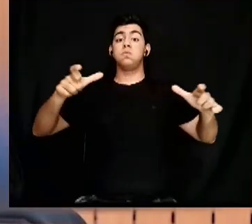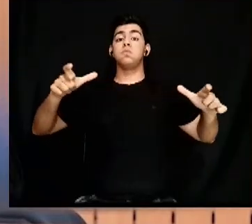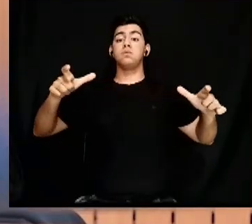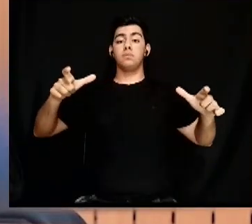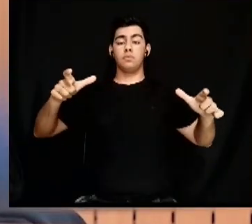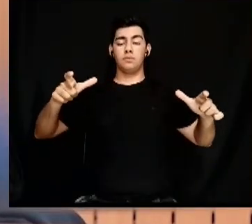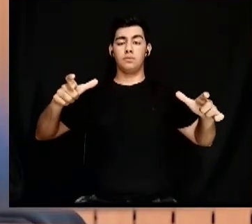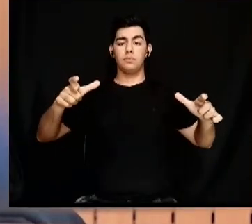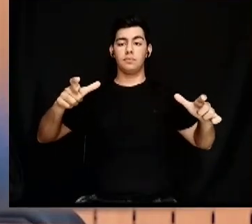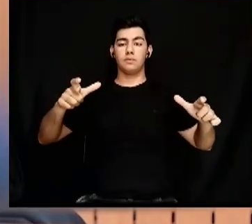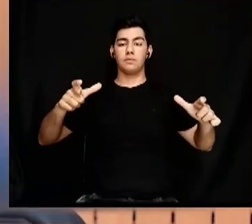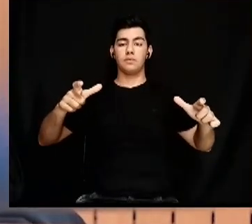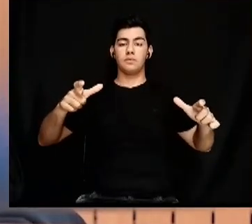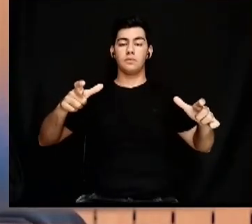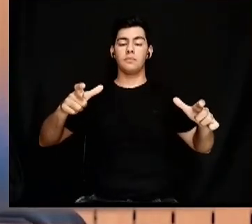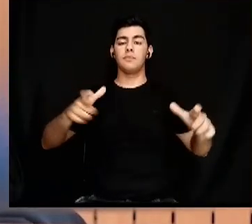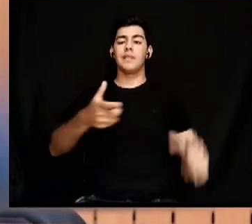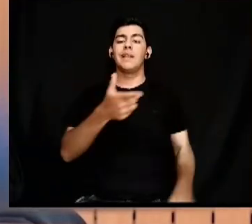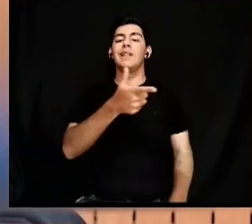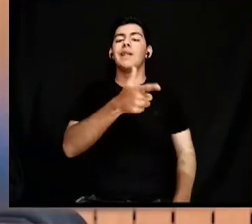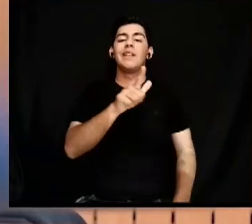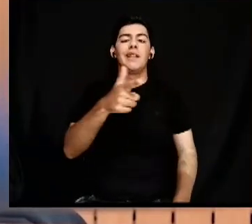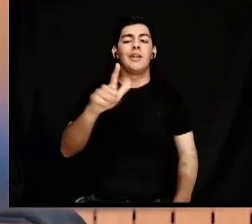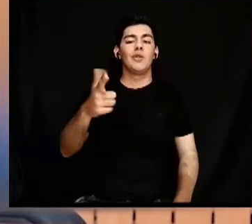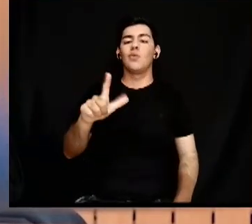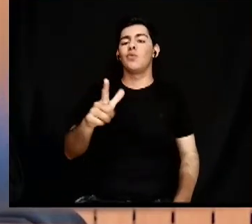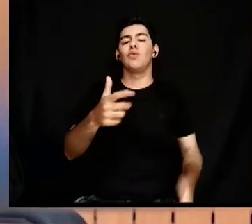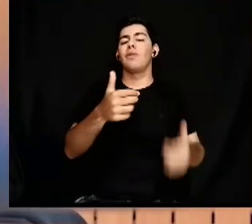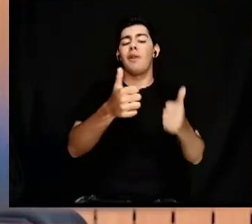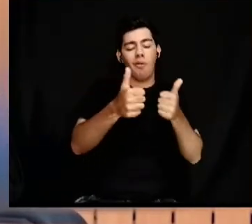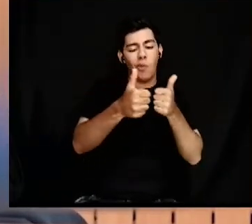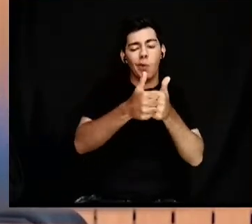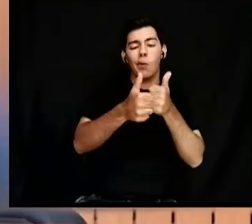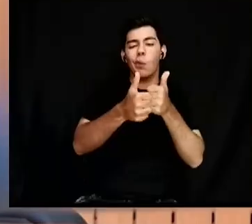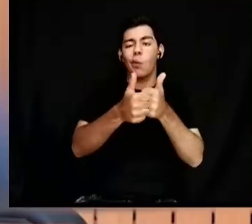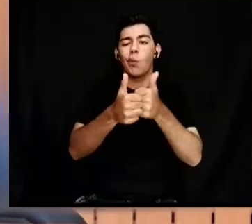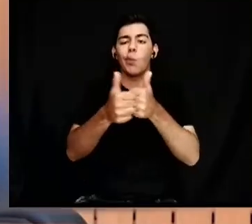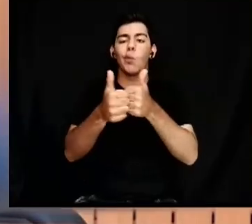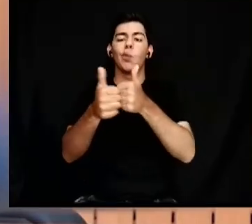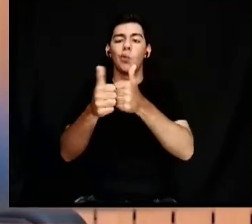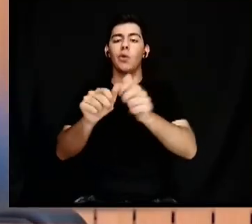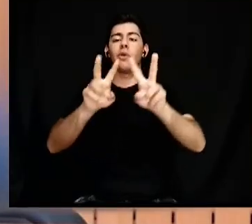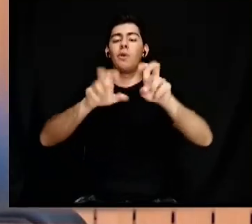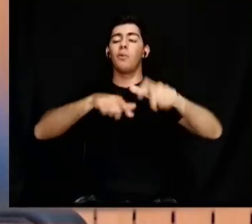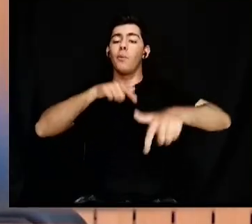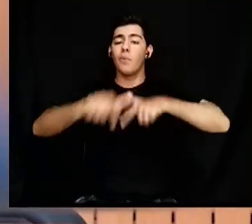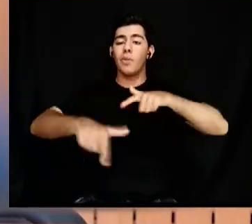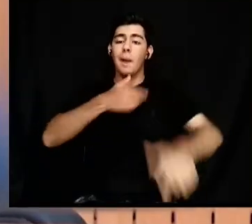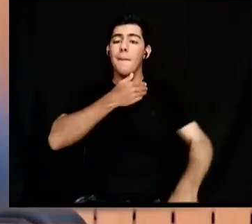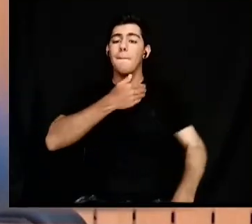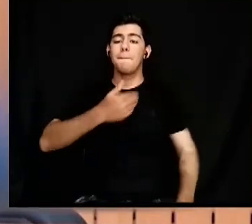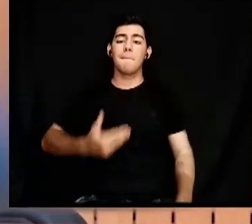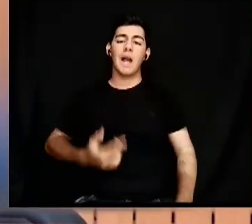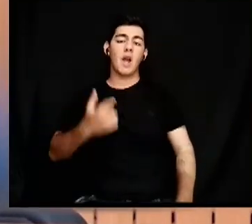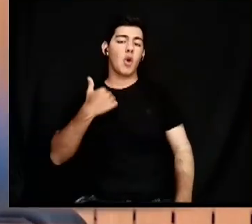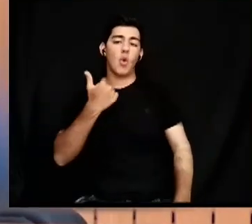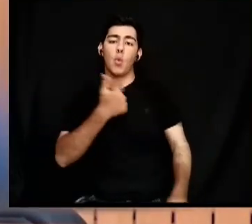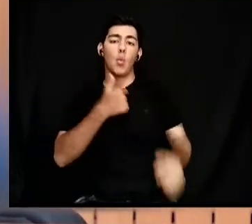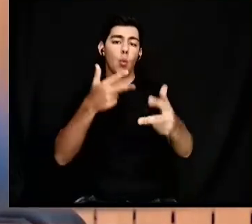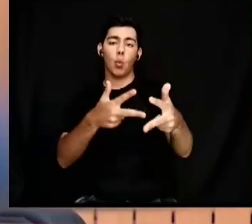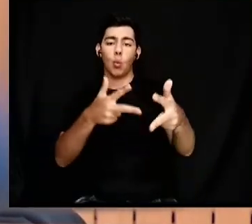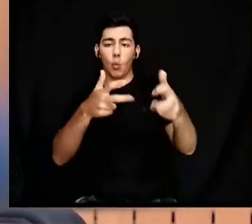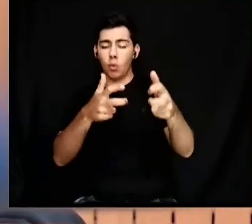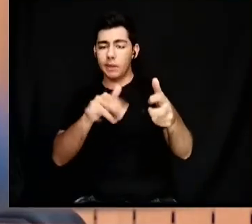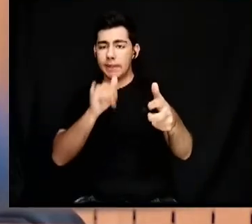tem acompanhado a oferta de serviços públicos. A gente não vê, por exemplo, em bairros onde